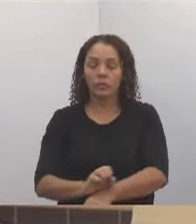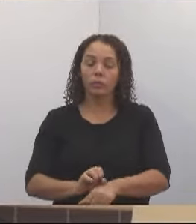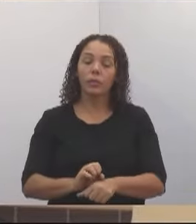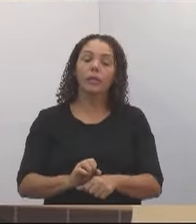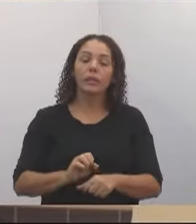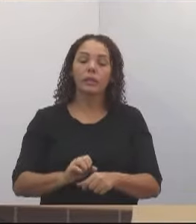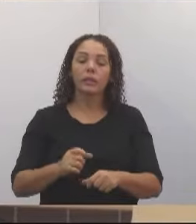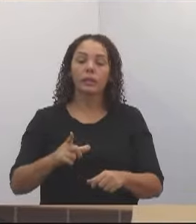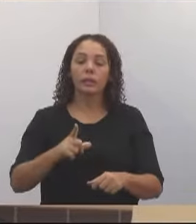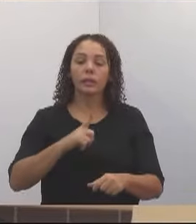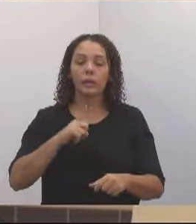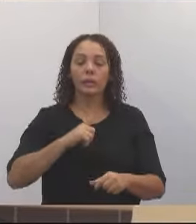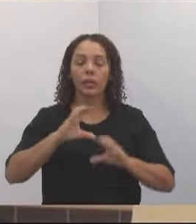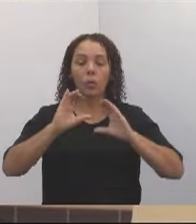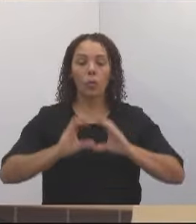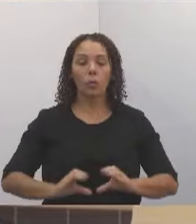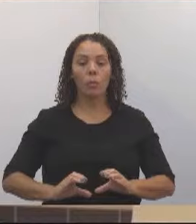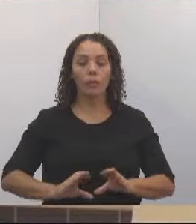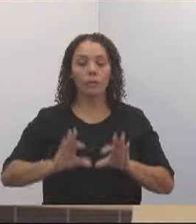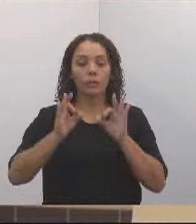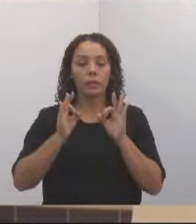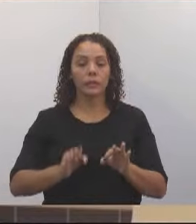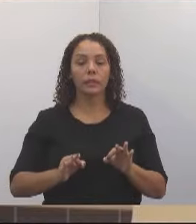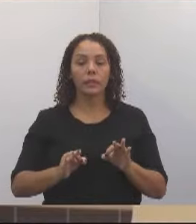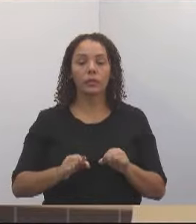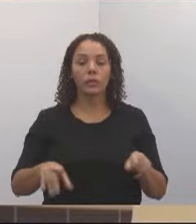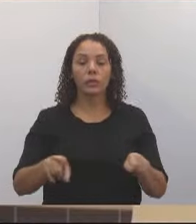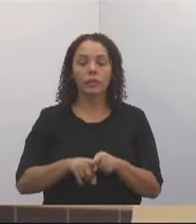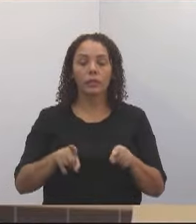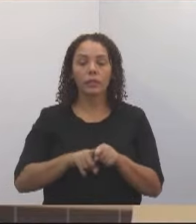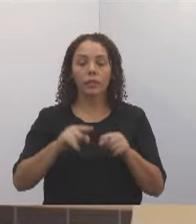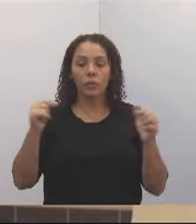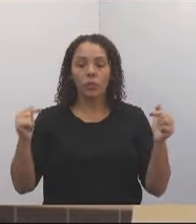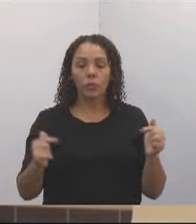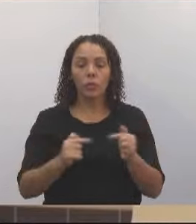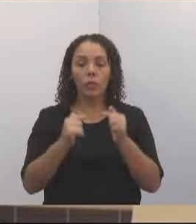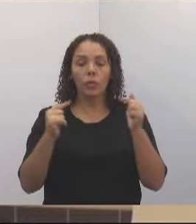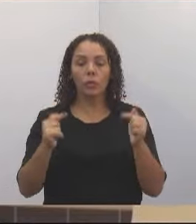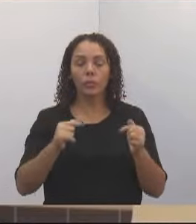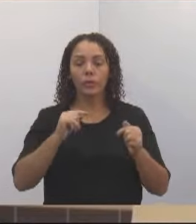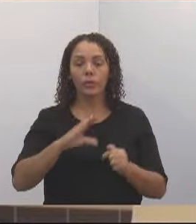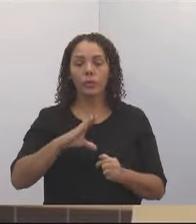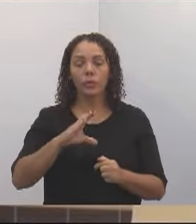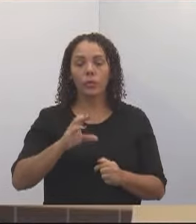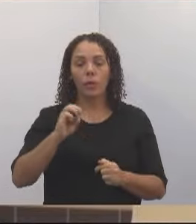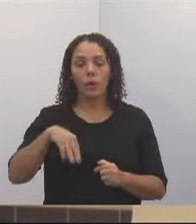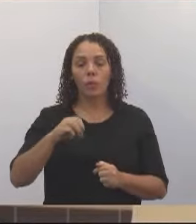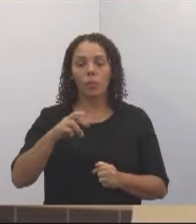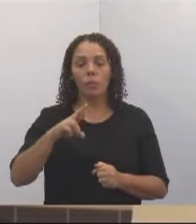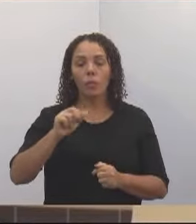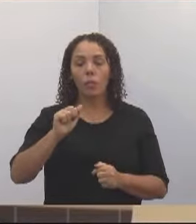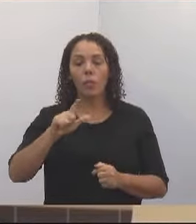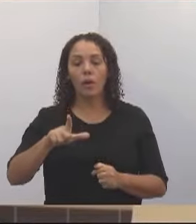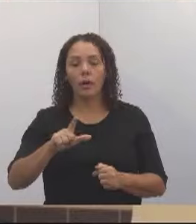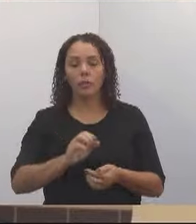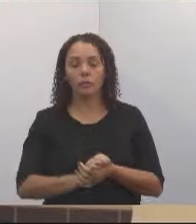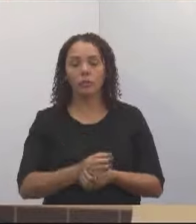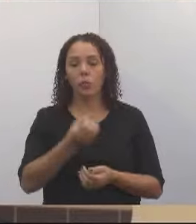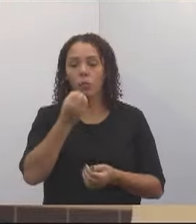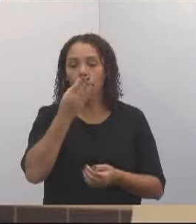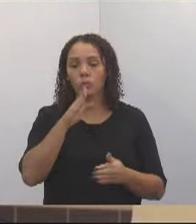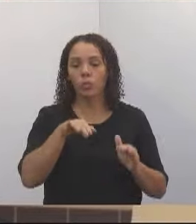lícito, mas também consoante com a moral, os bons costumes, as regras da